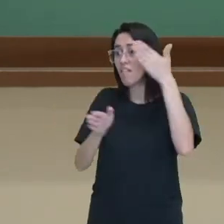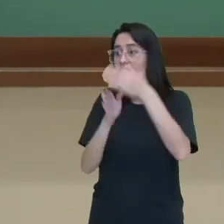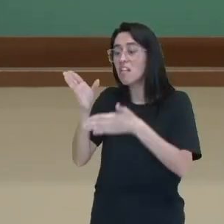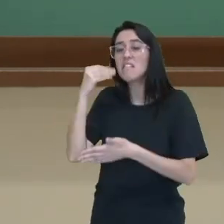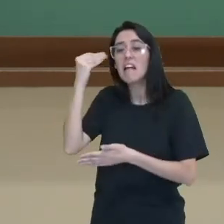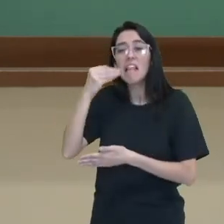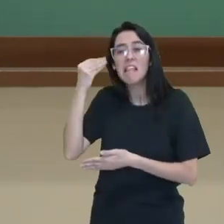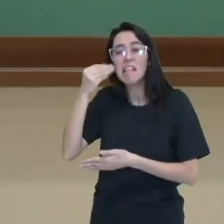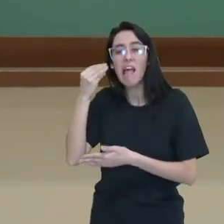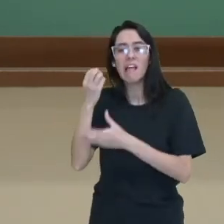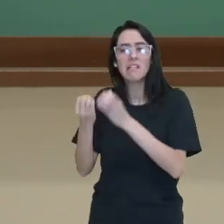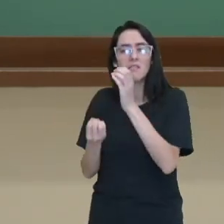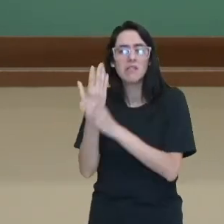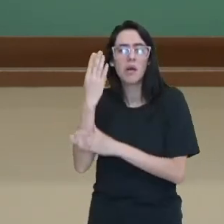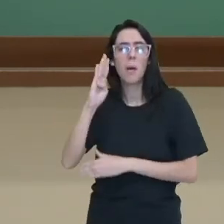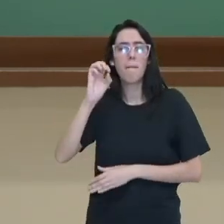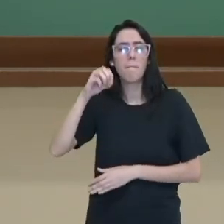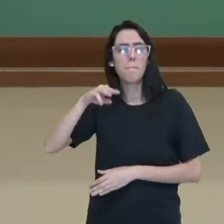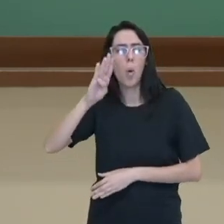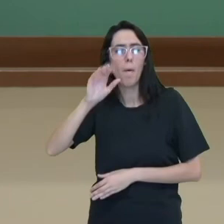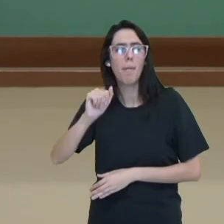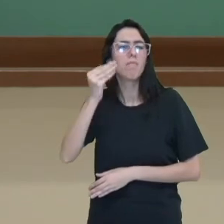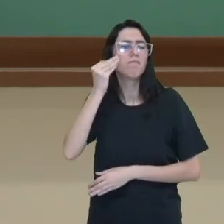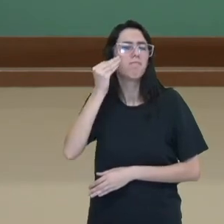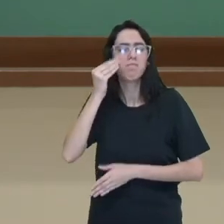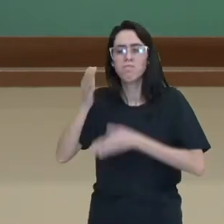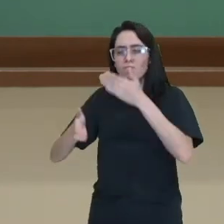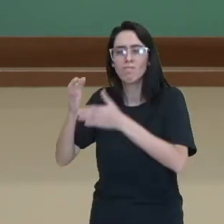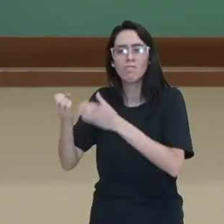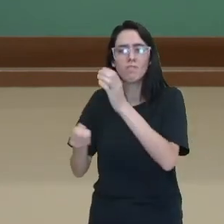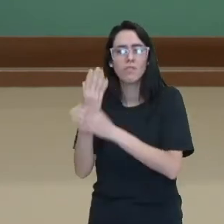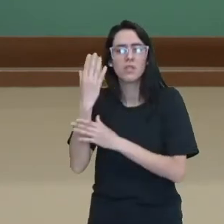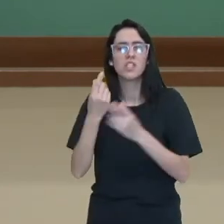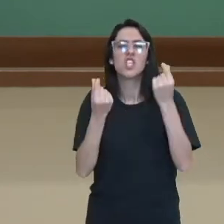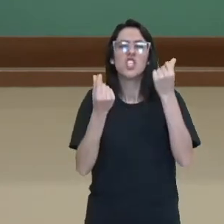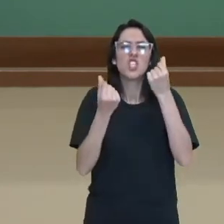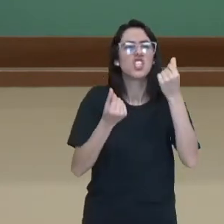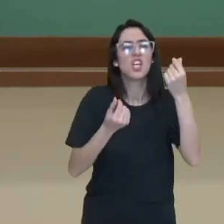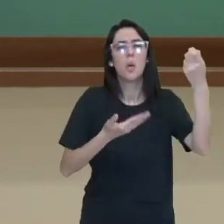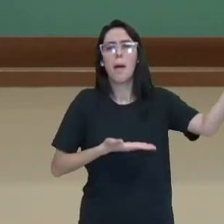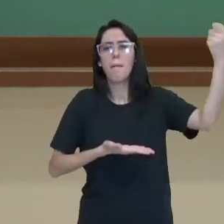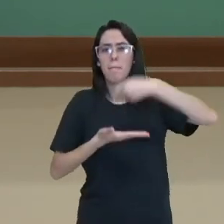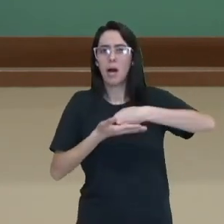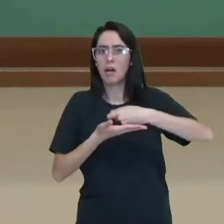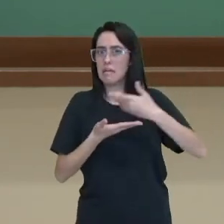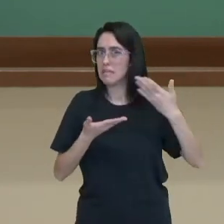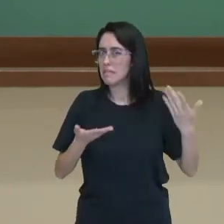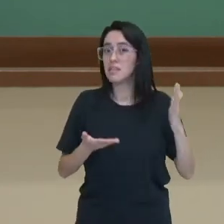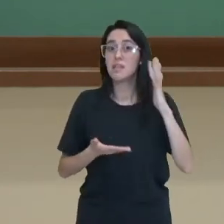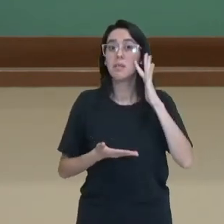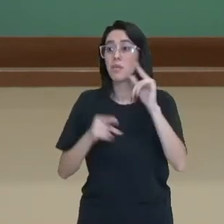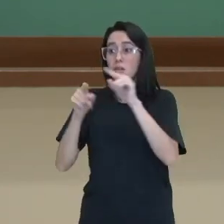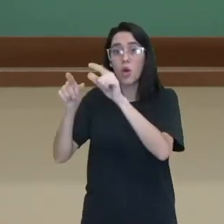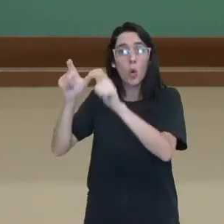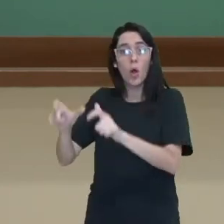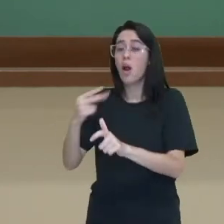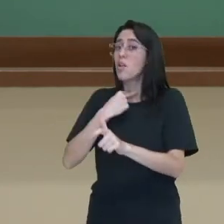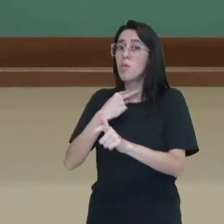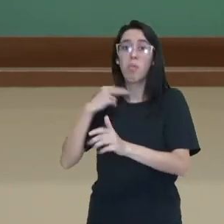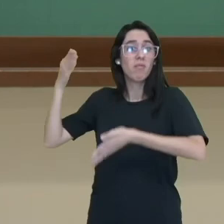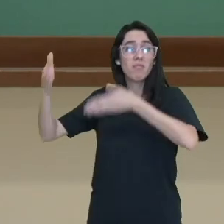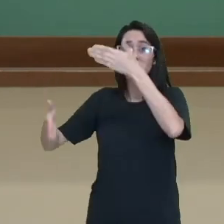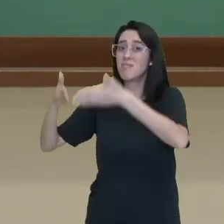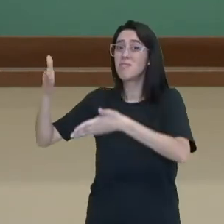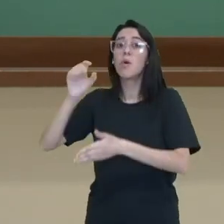simplesmente testar armas nucleares, aí eles dão qualquer dinheiro para a gente. Mas aquele lugar vai ser inutilizado por pelo